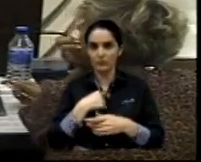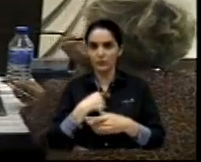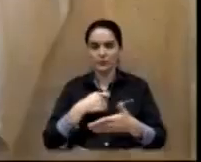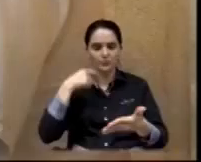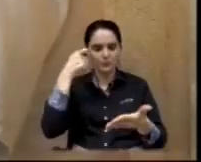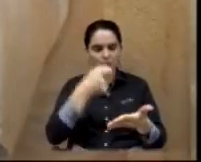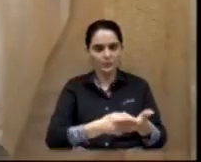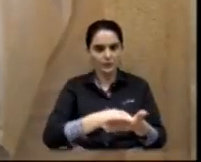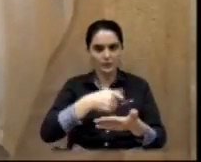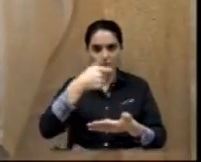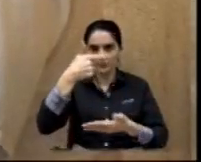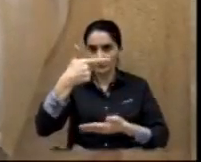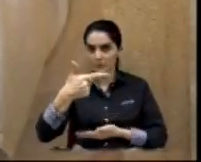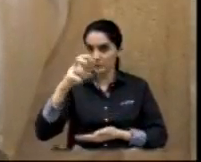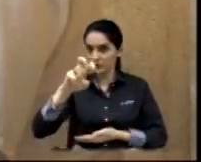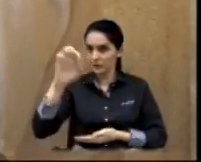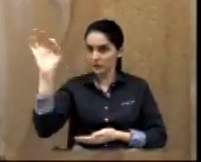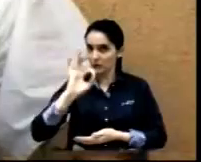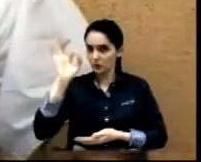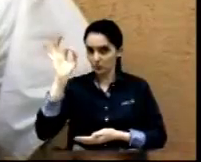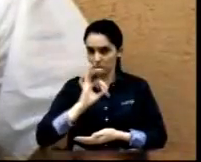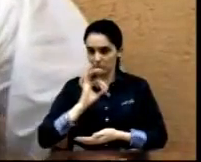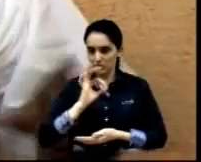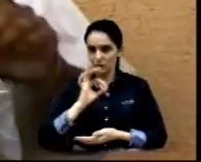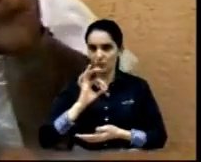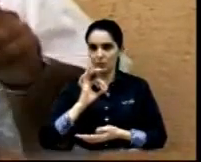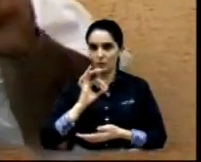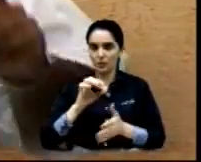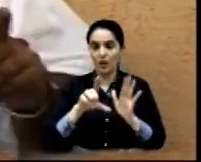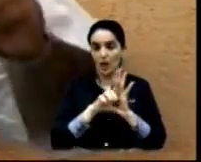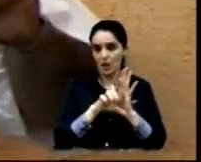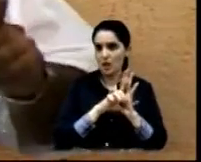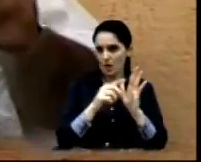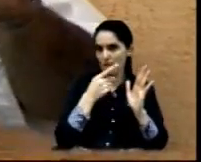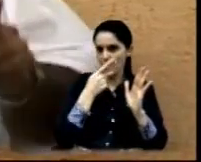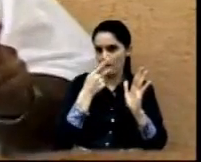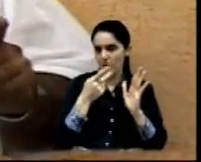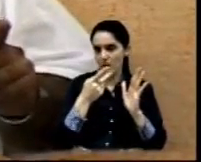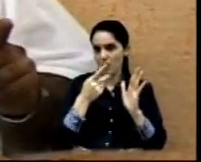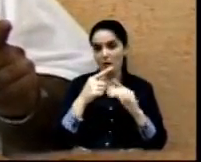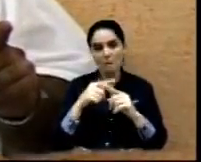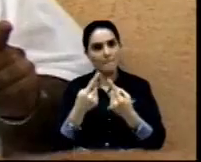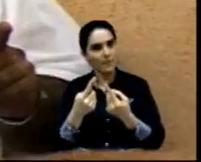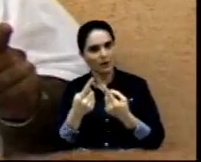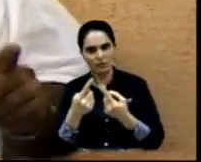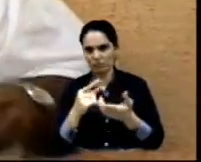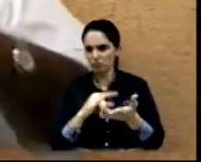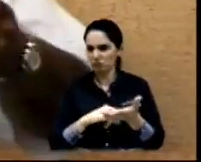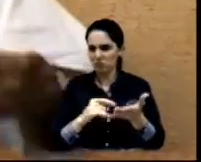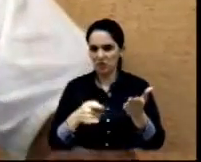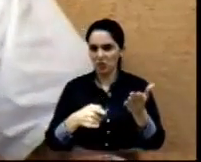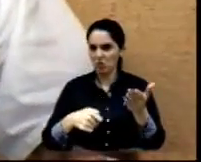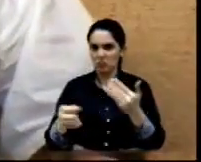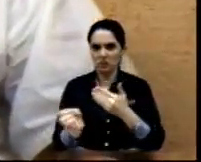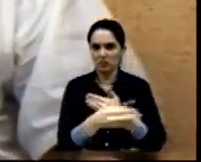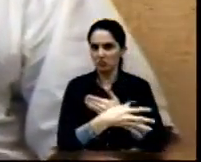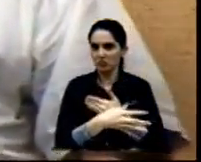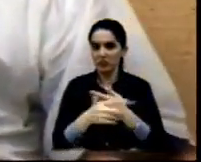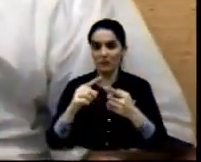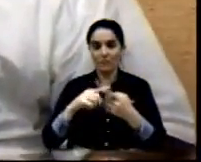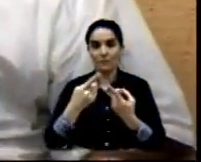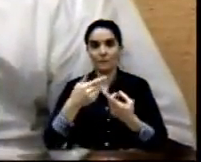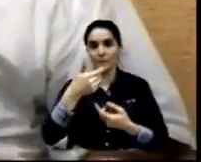25%, conforme determina a lei de licitações, mesmo não sendo uma renovação de contrato, mais